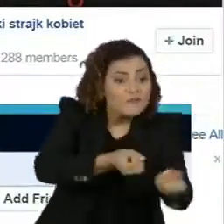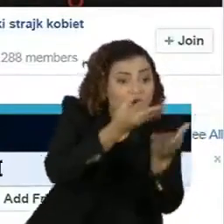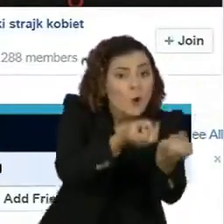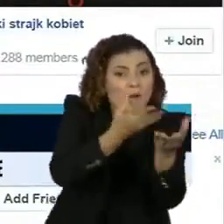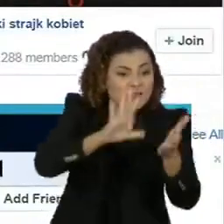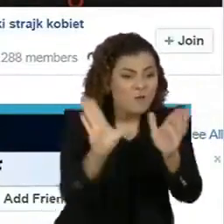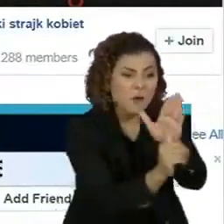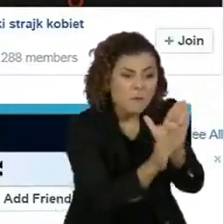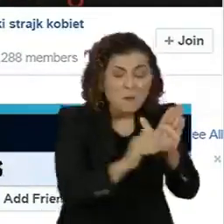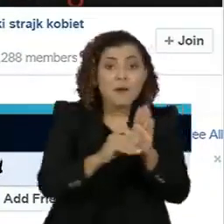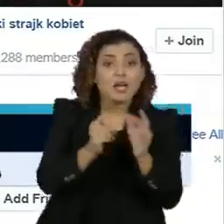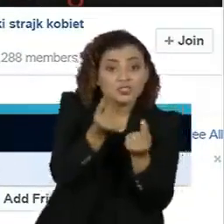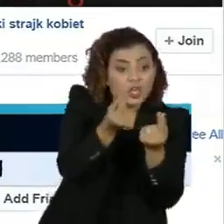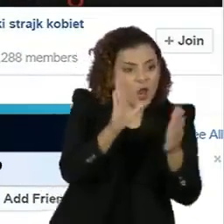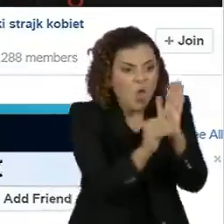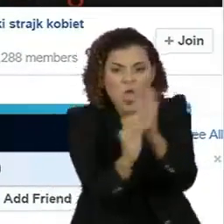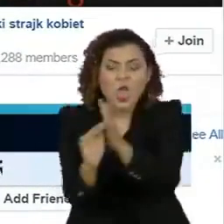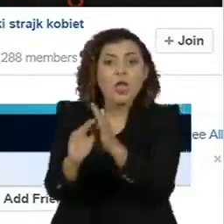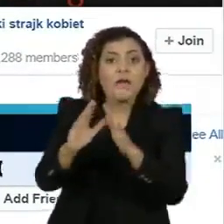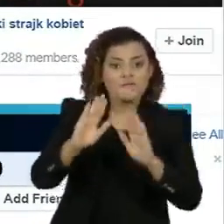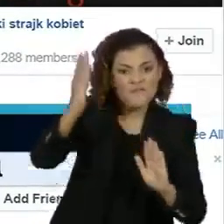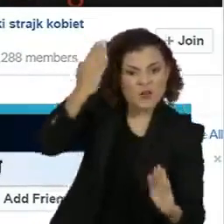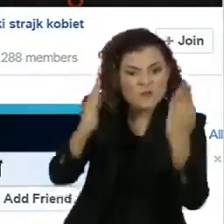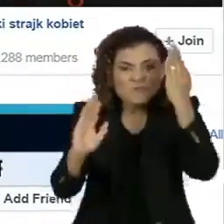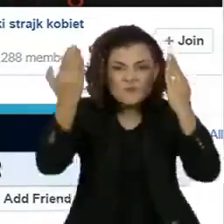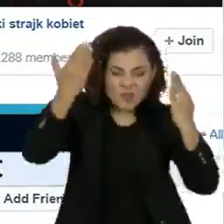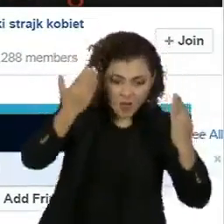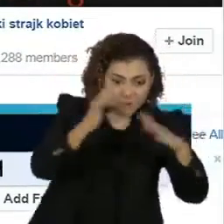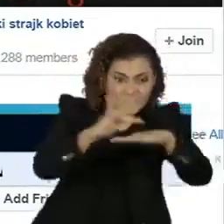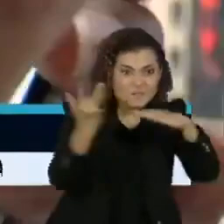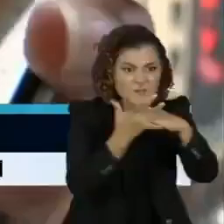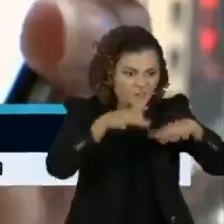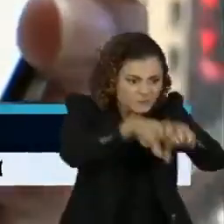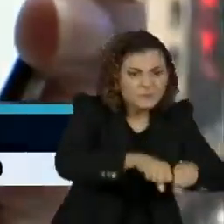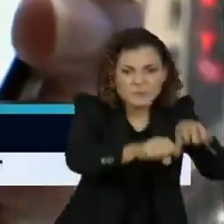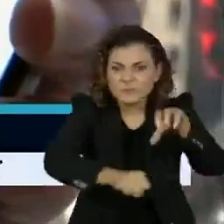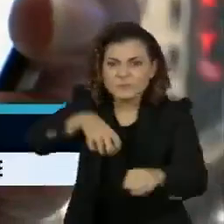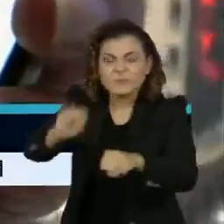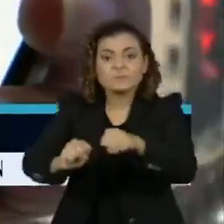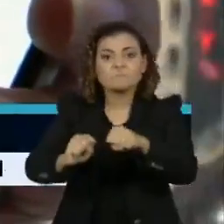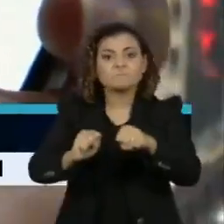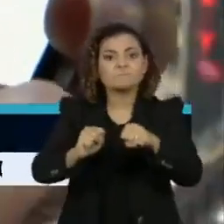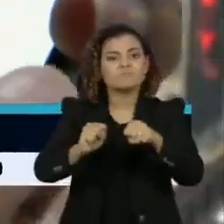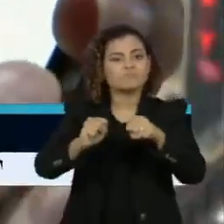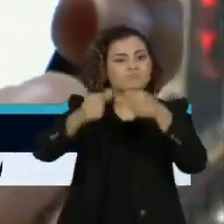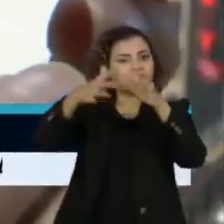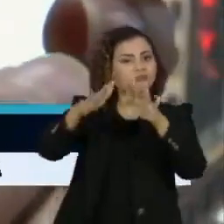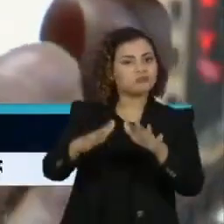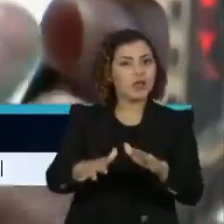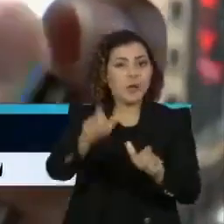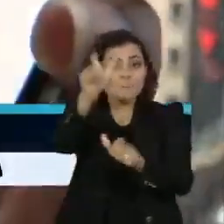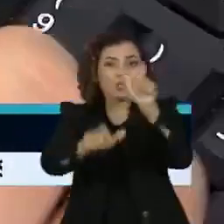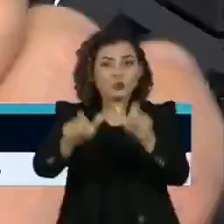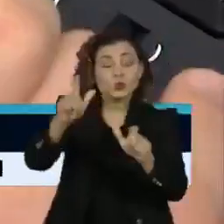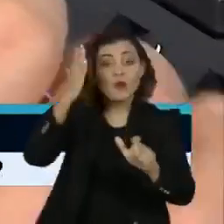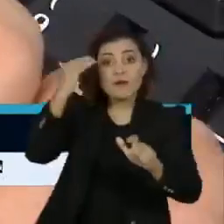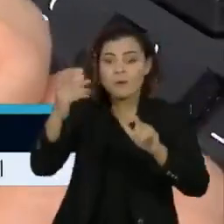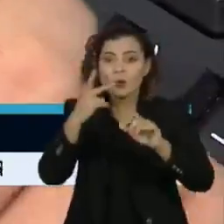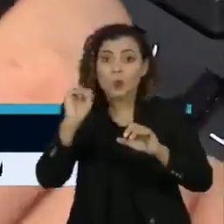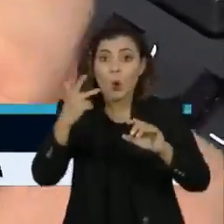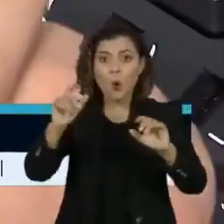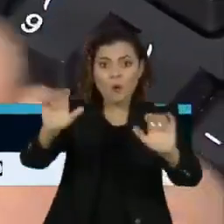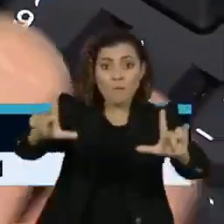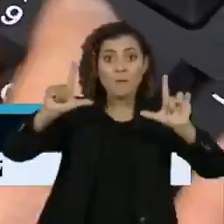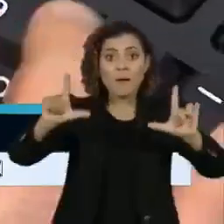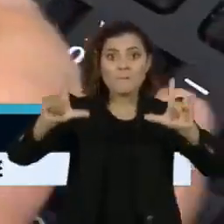dados, roubando dinheiro, provocando fraudes, interrompendo operações, desconstruindo reputações. No ano